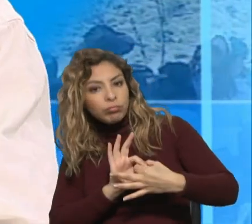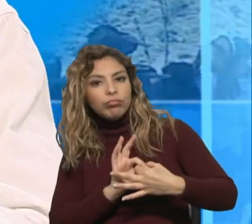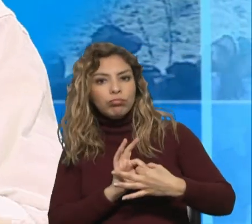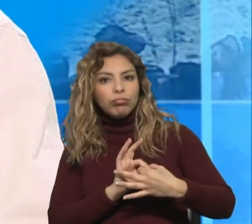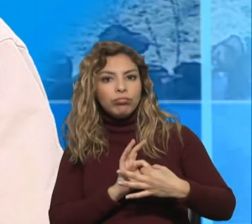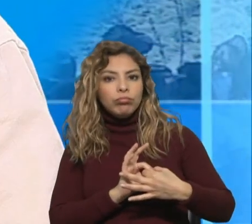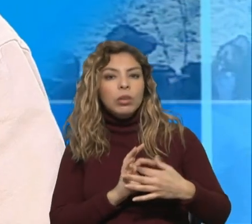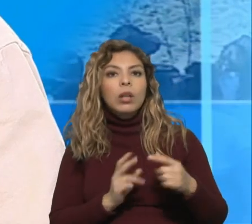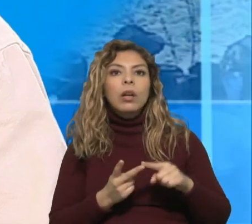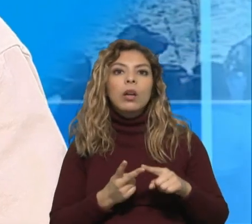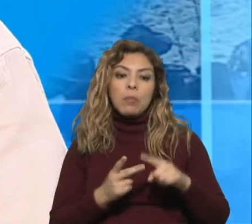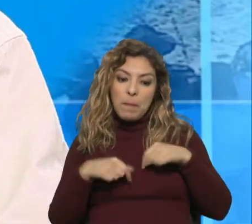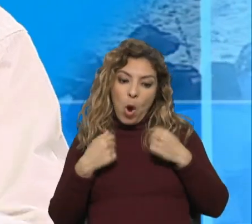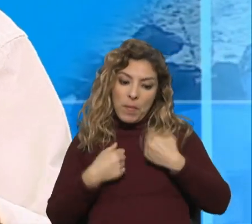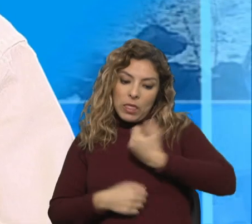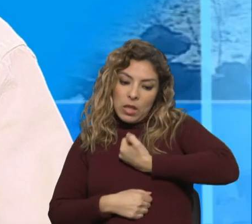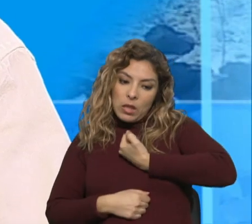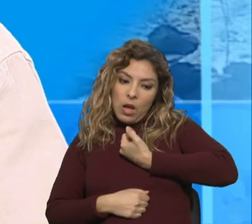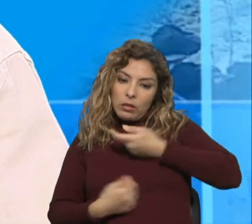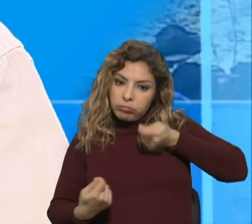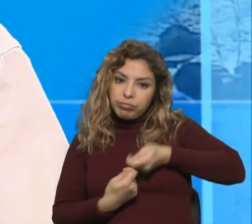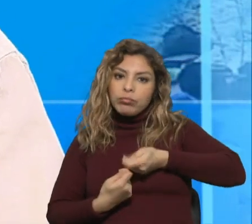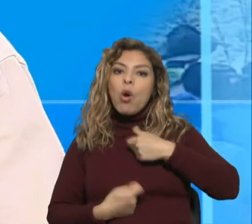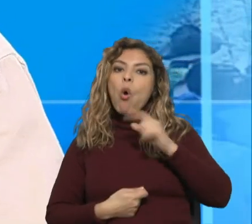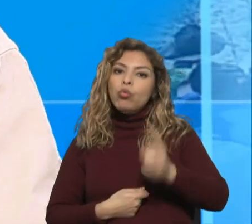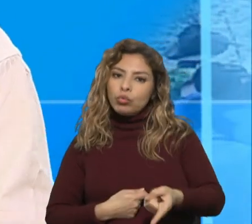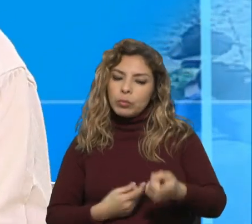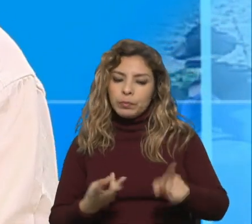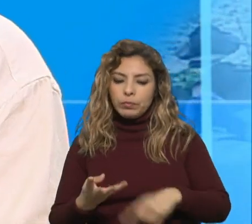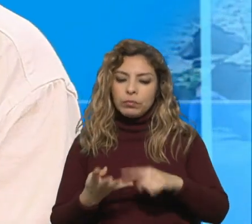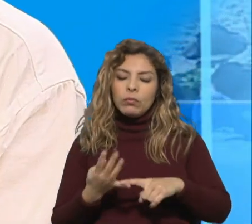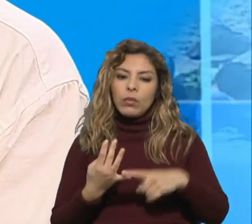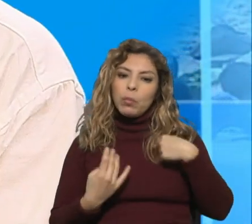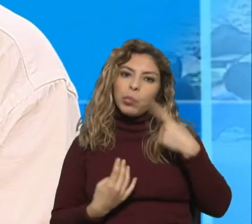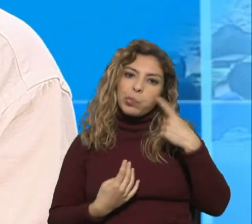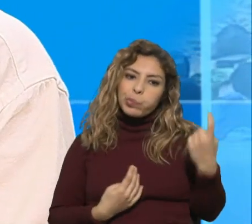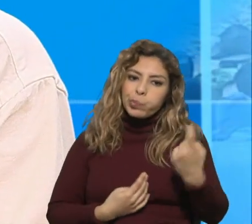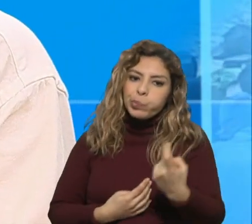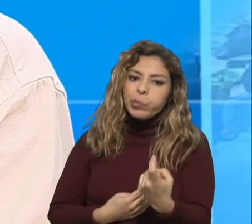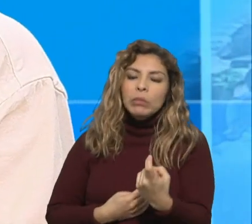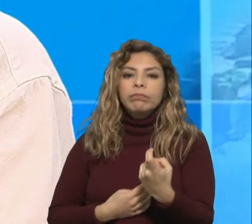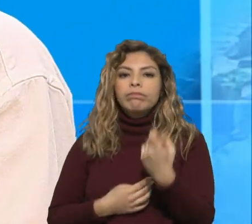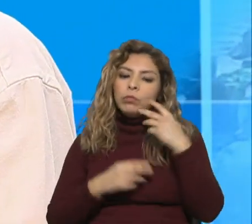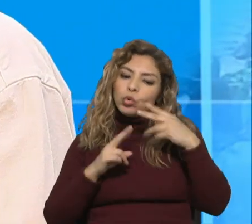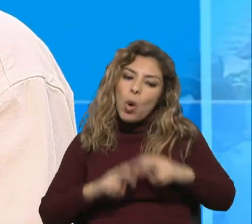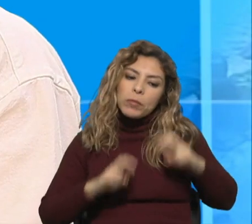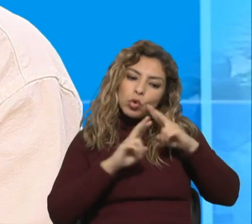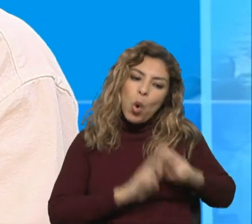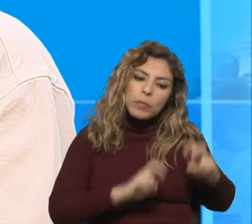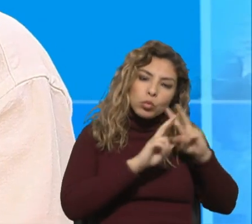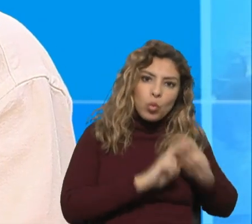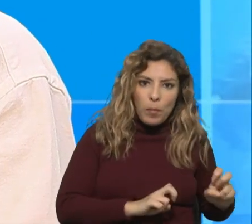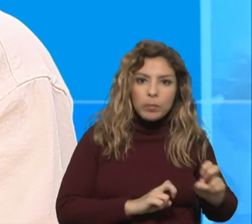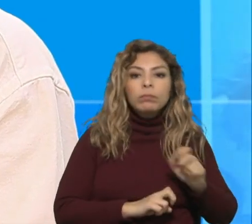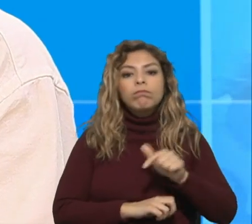procurar também a nossa identidade individual, o que é que precisamos de fazer para procurar e ir descobrindo cada vez mais essa nossa identidade, as